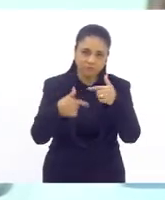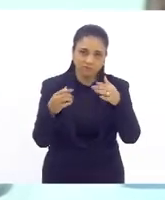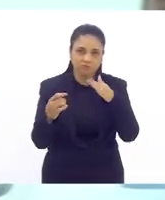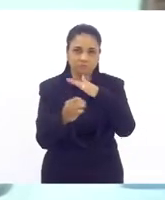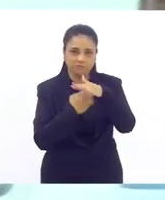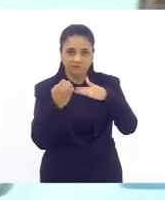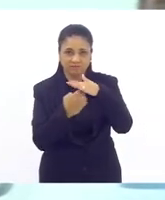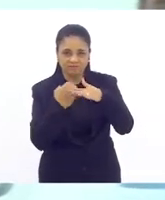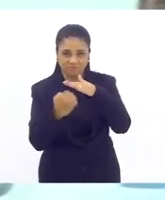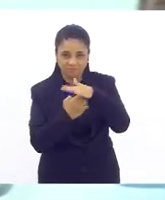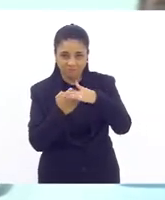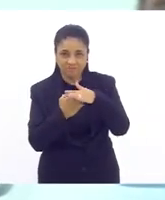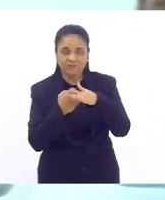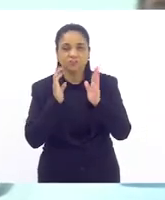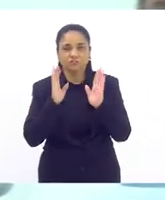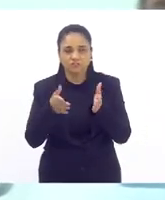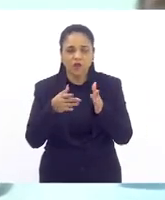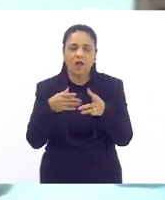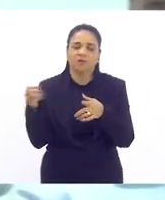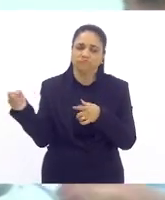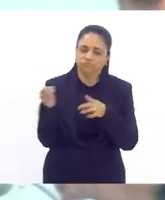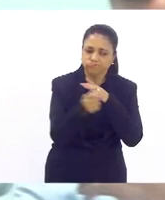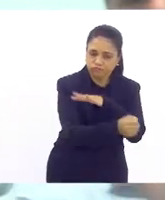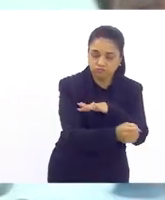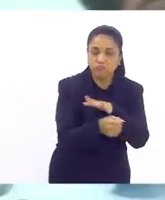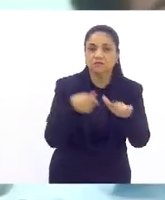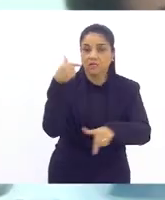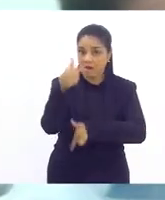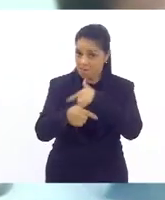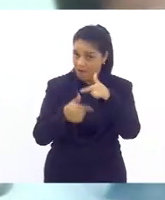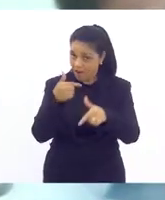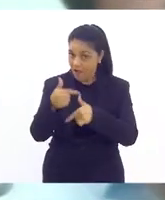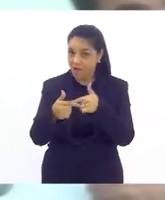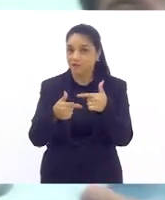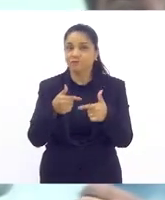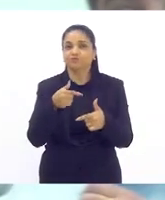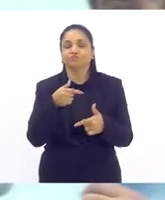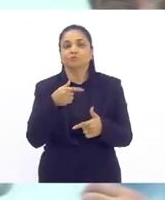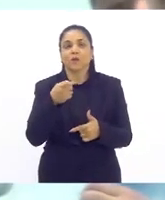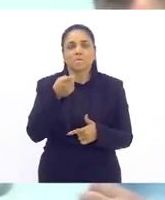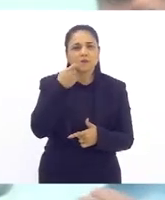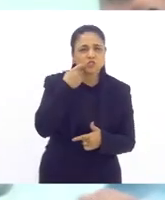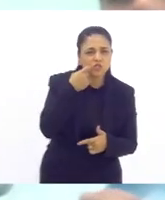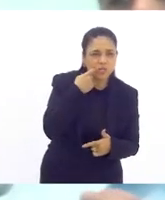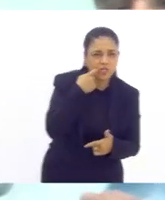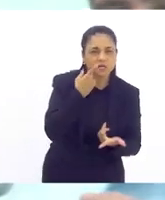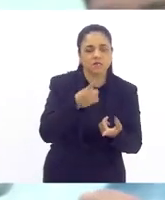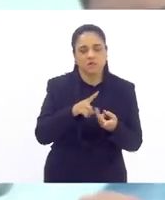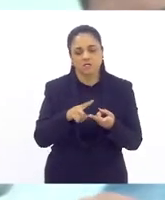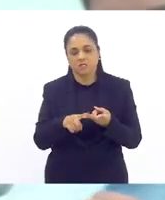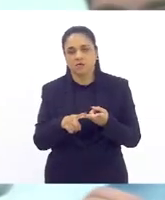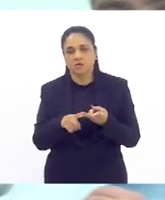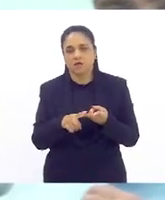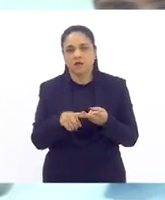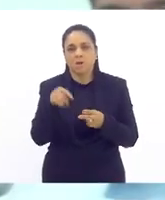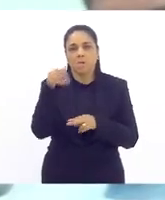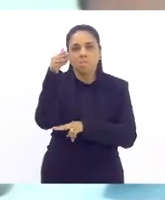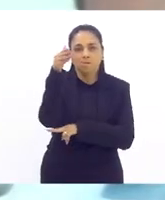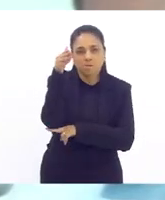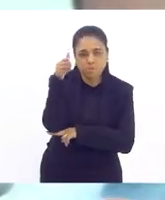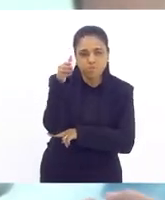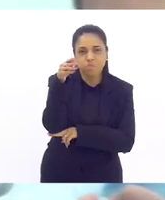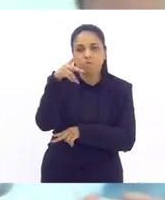acabaram recuperando gerando emprego Eu sempre tenho a peixaria transporte Pousada que tava